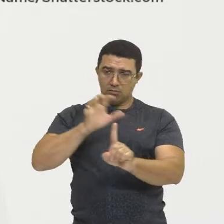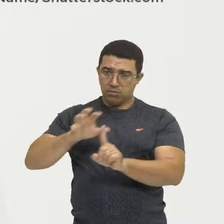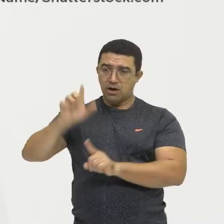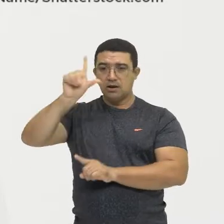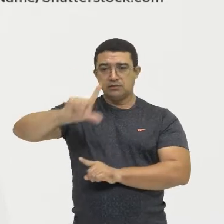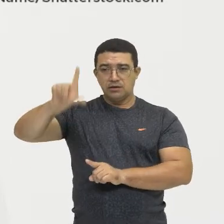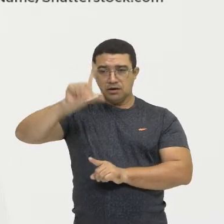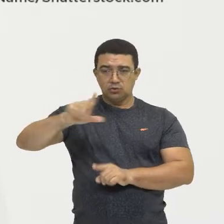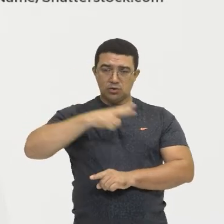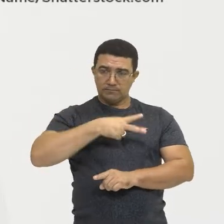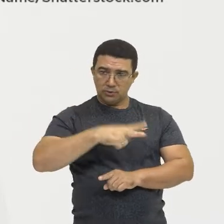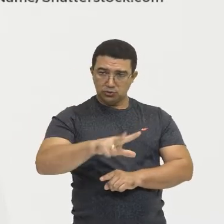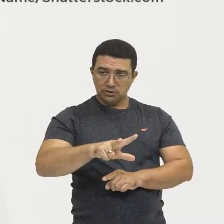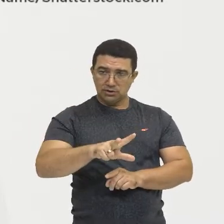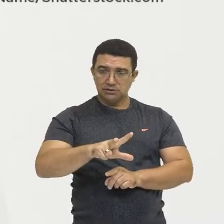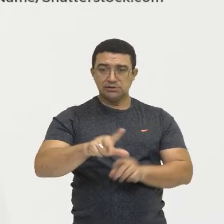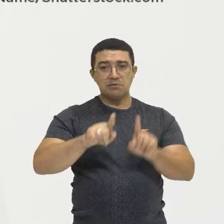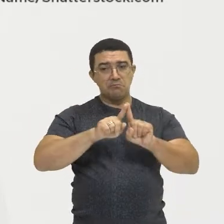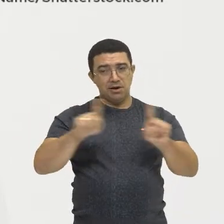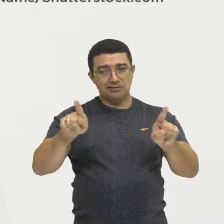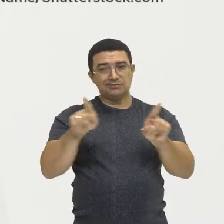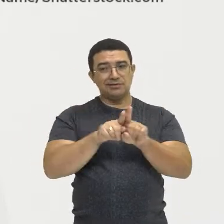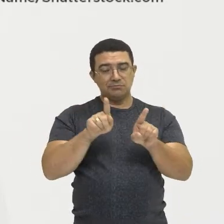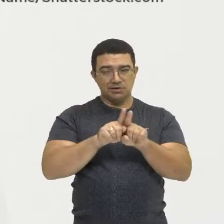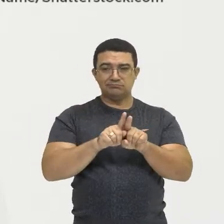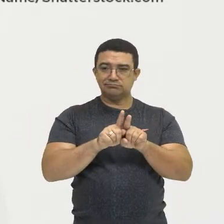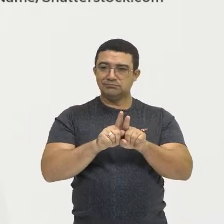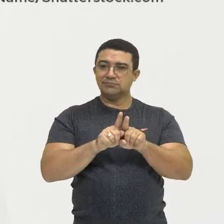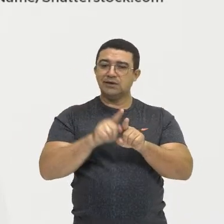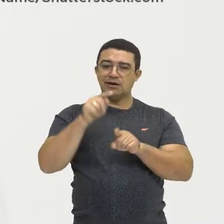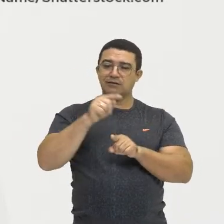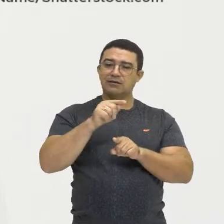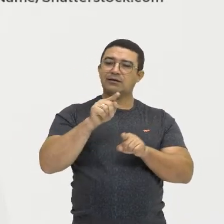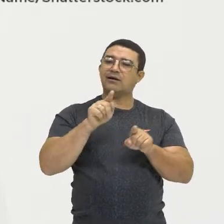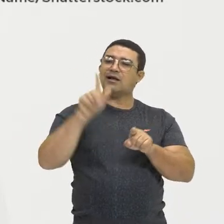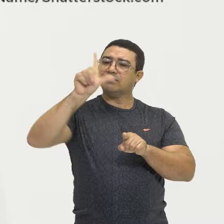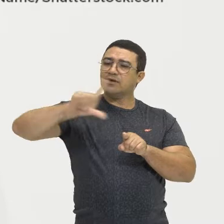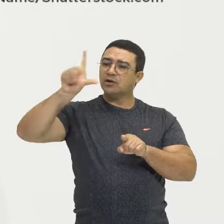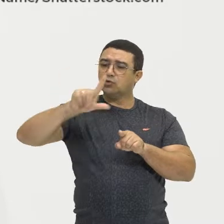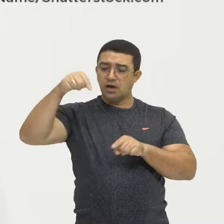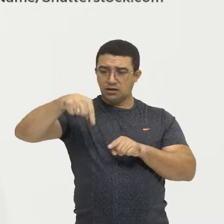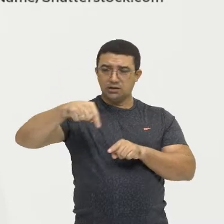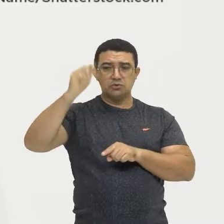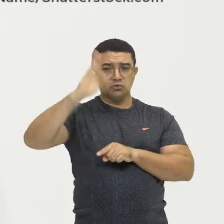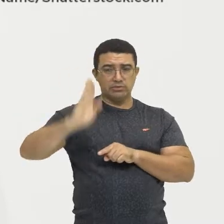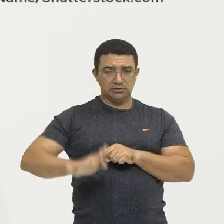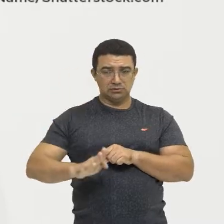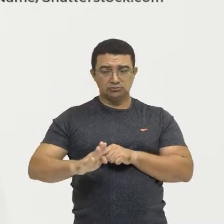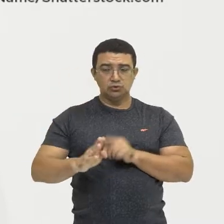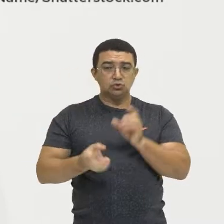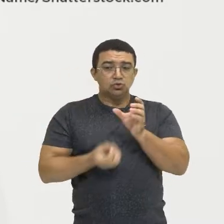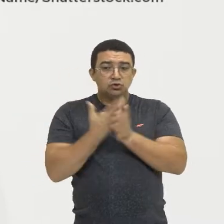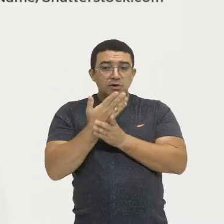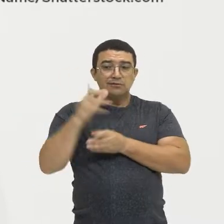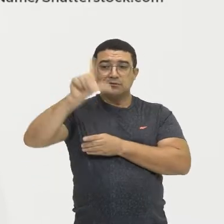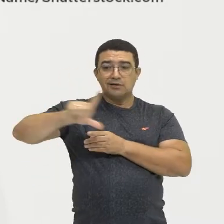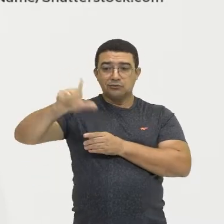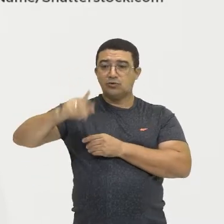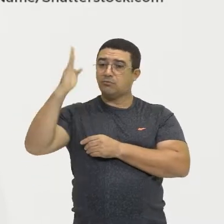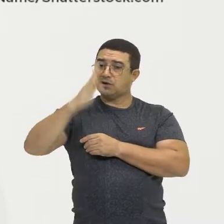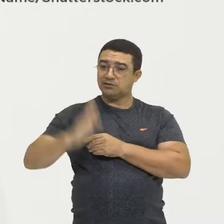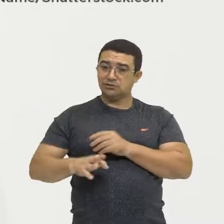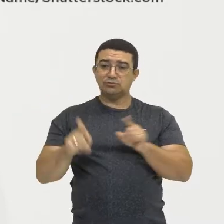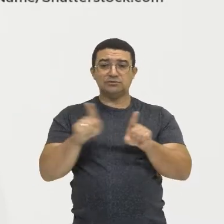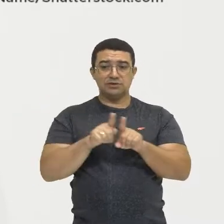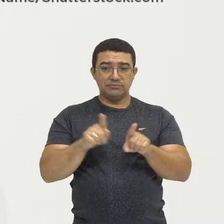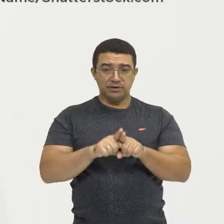por toda a Europa. E de lá vem para o Brasil. Então, a origem da nossa literatura brasileira está aí. Veja